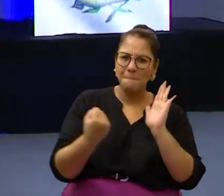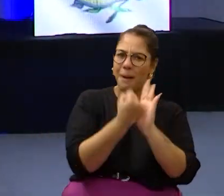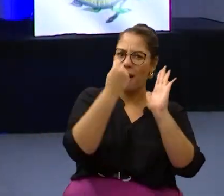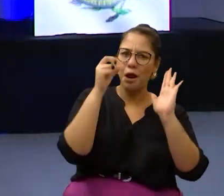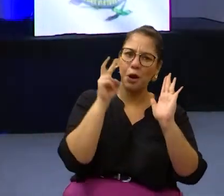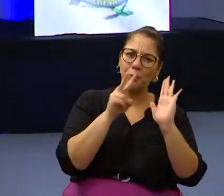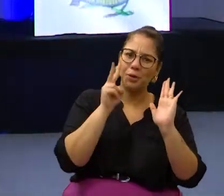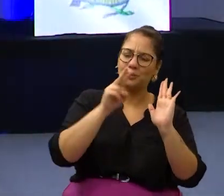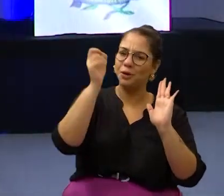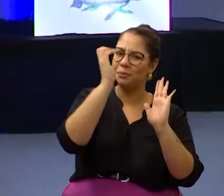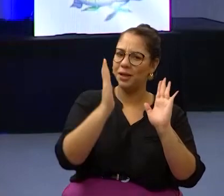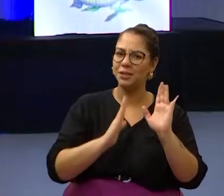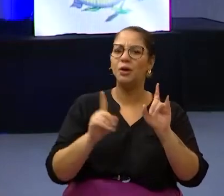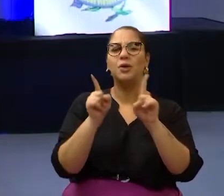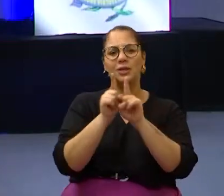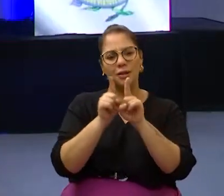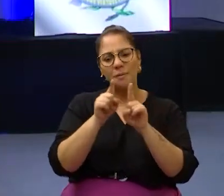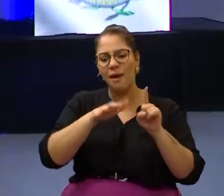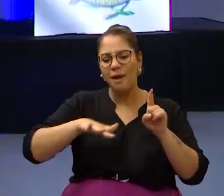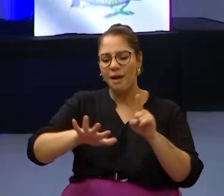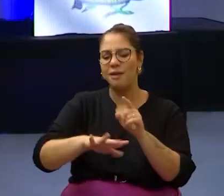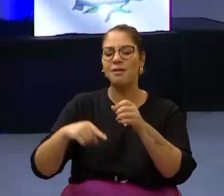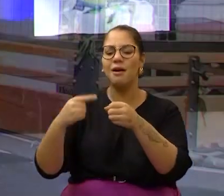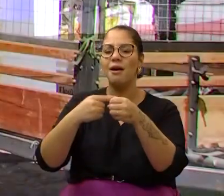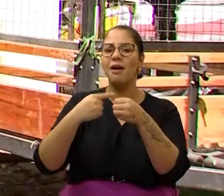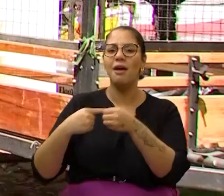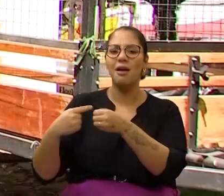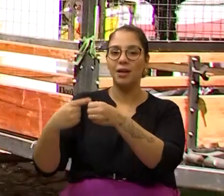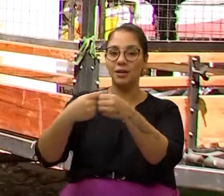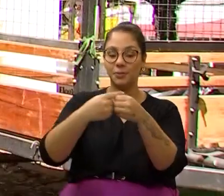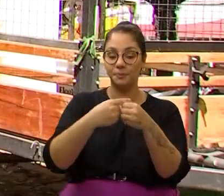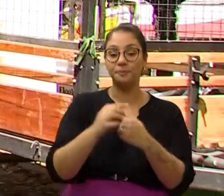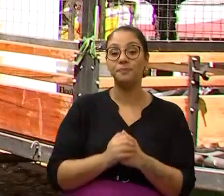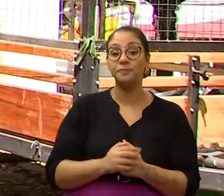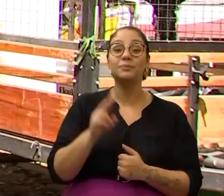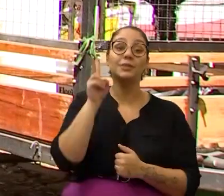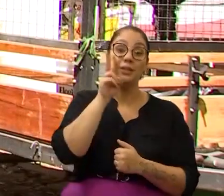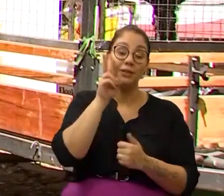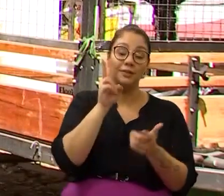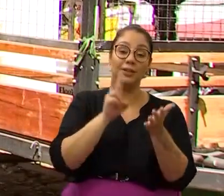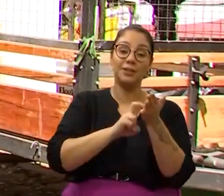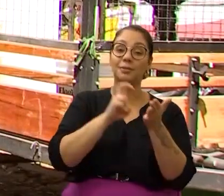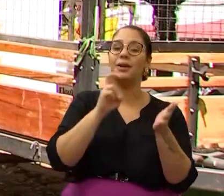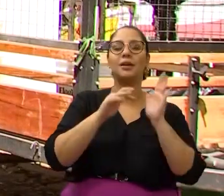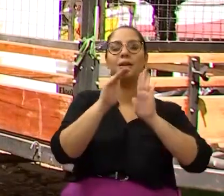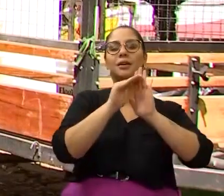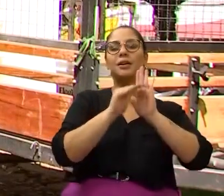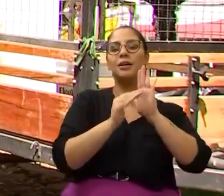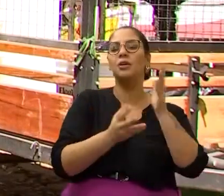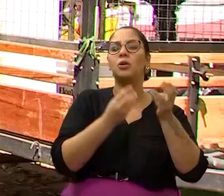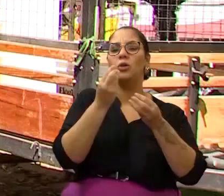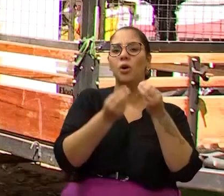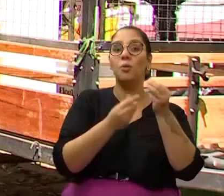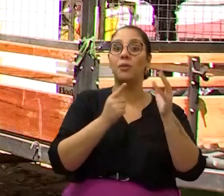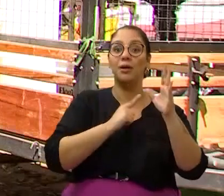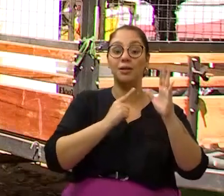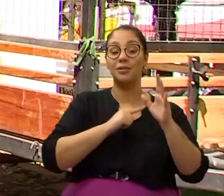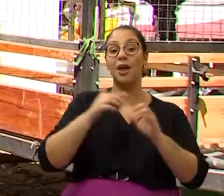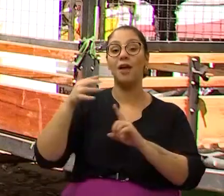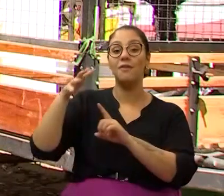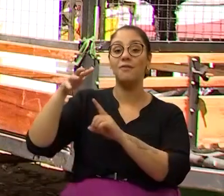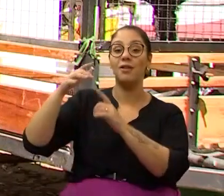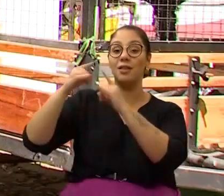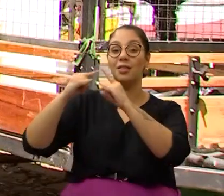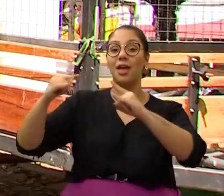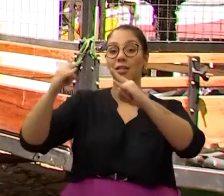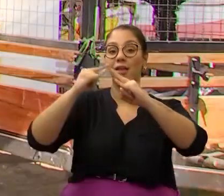Brasil como na região metropolitana de Campinas. Na segunda-feira pela manhã, a programação contou com várias tendas